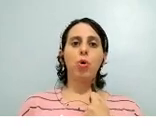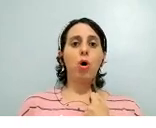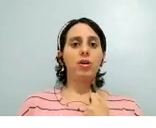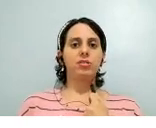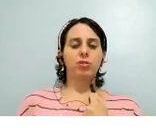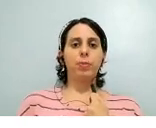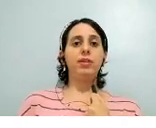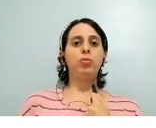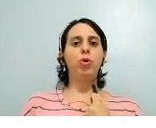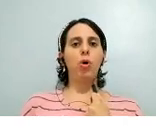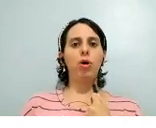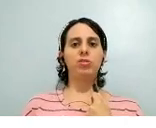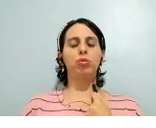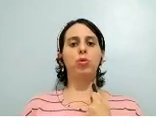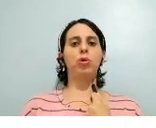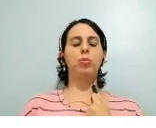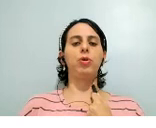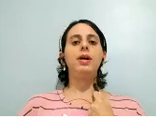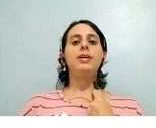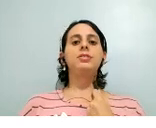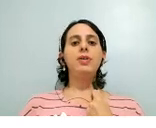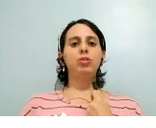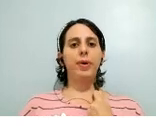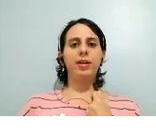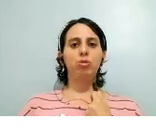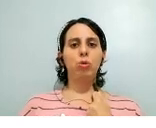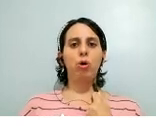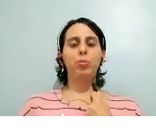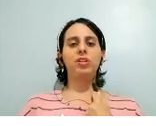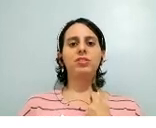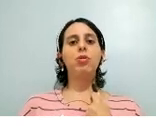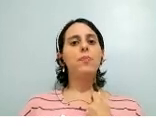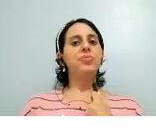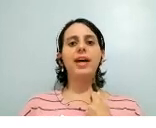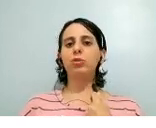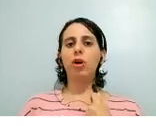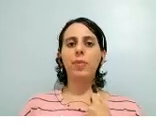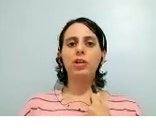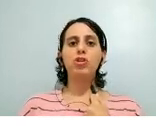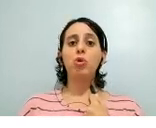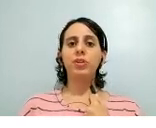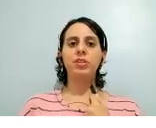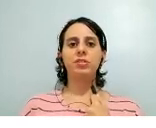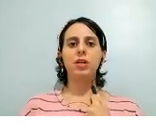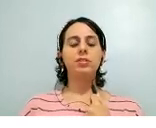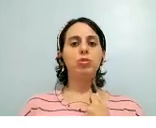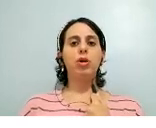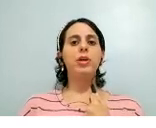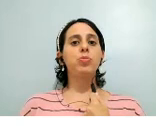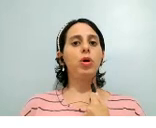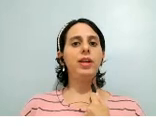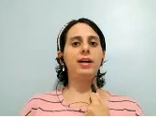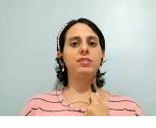de mucosas, partes mucosas do corpo? São as partes do corpo que são naturalmente